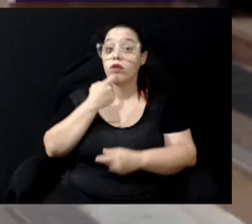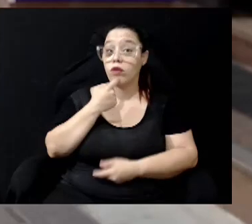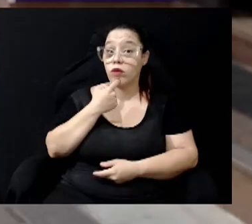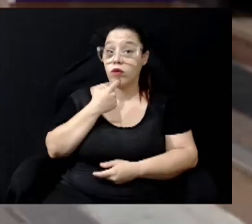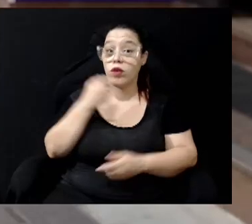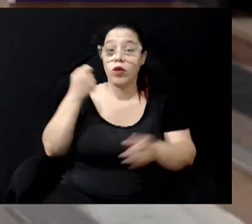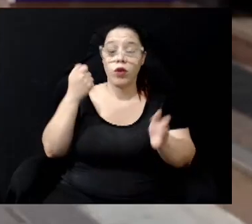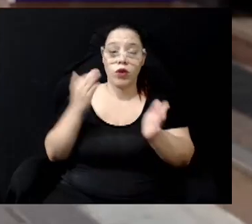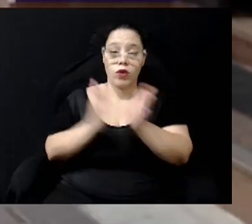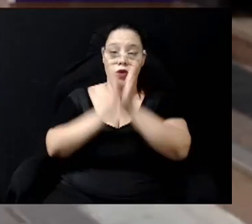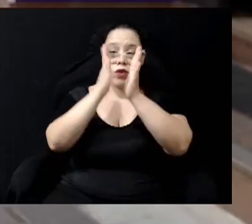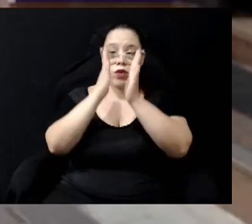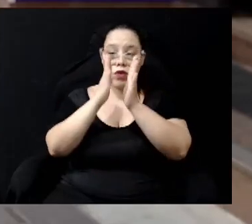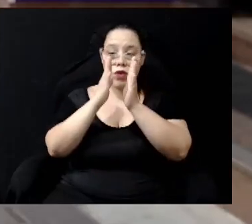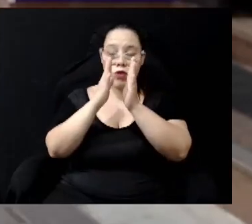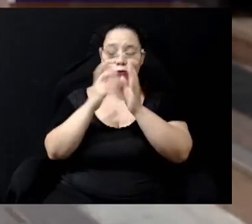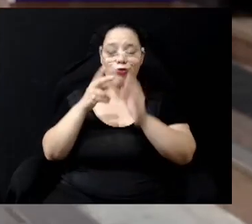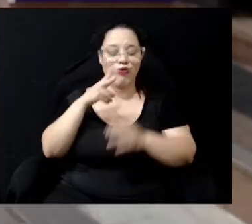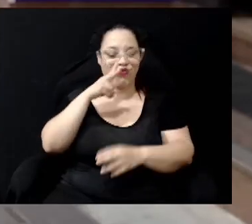disputa acirrada, com